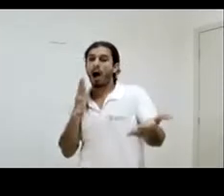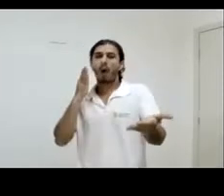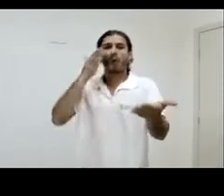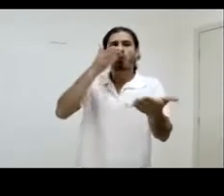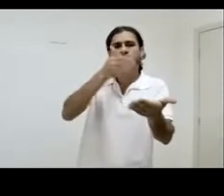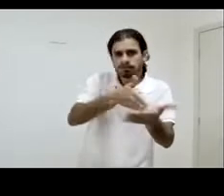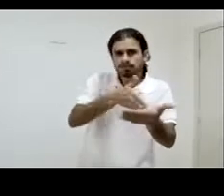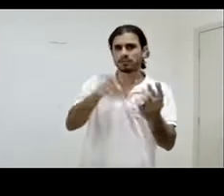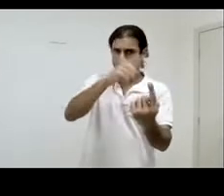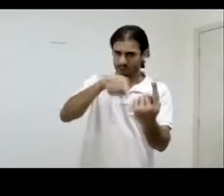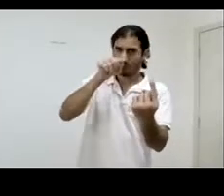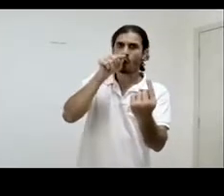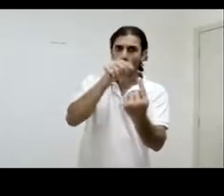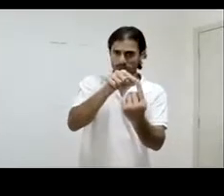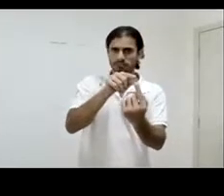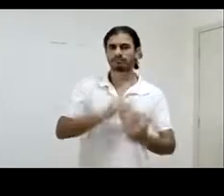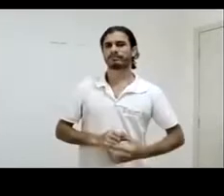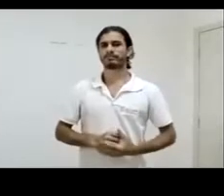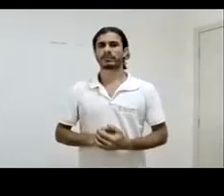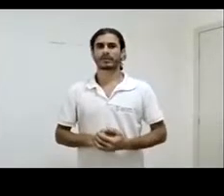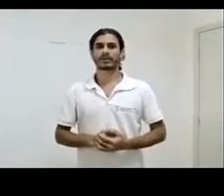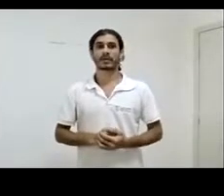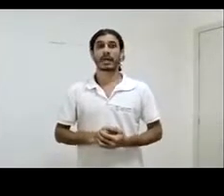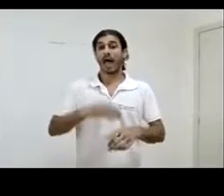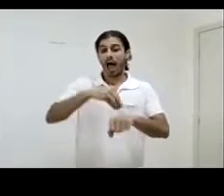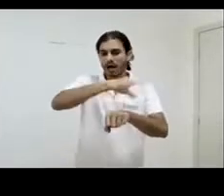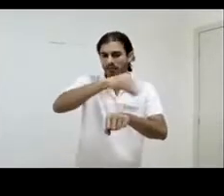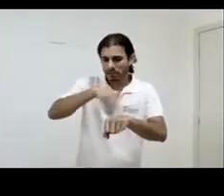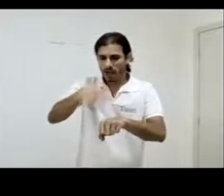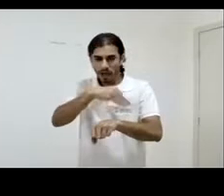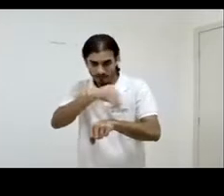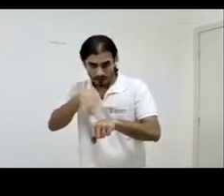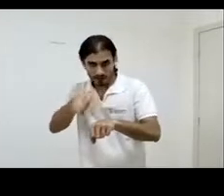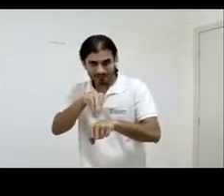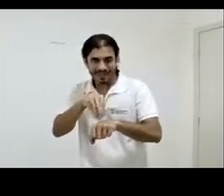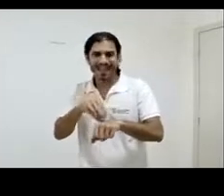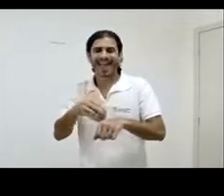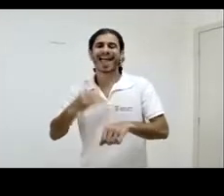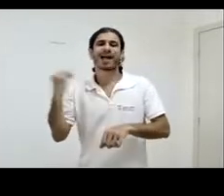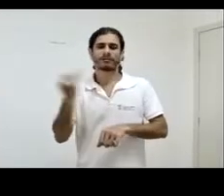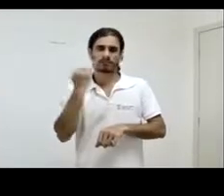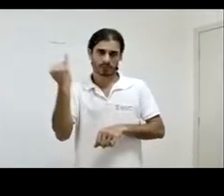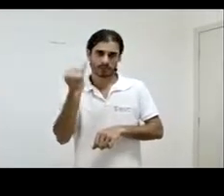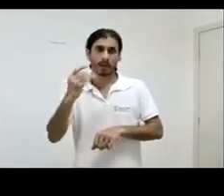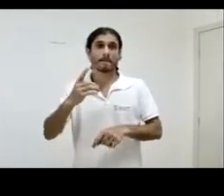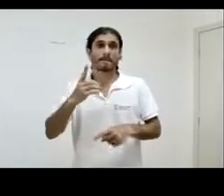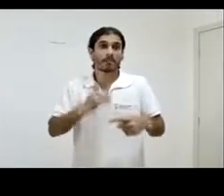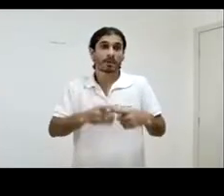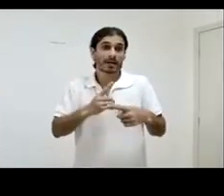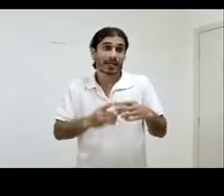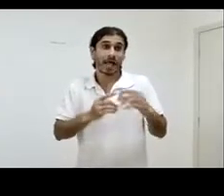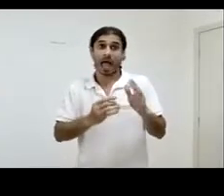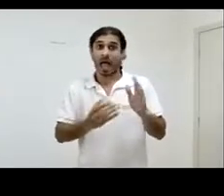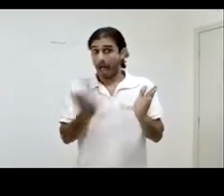são necessárias, elas são importantes para que a biblioteca ela tenha um papel transformador na vida